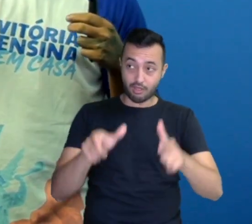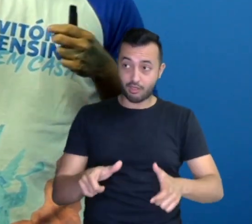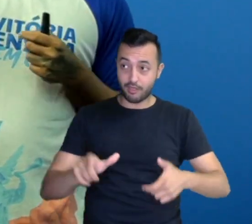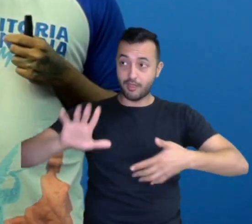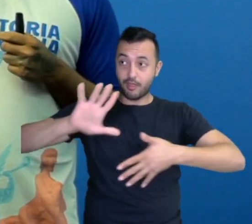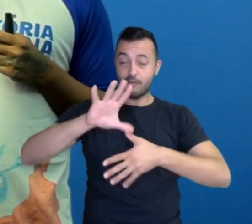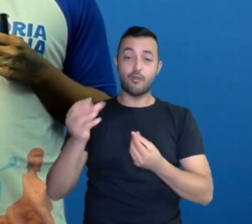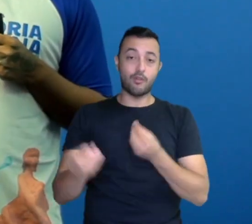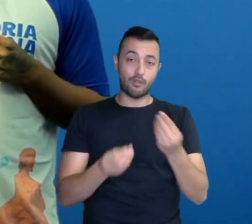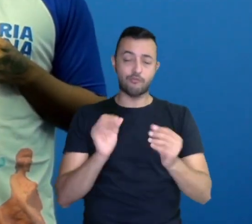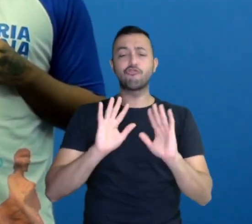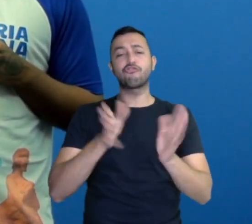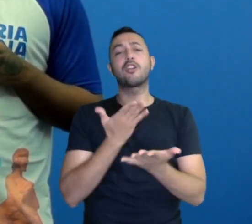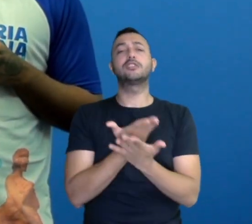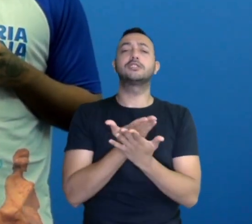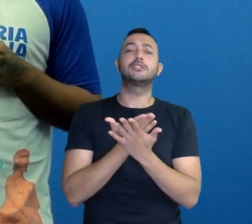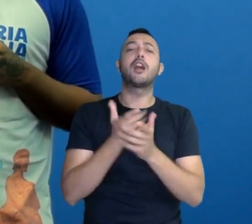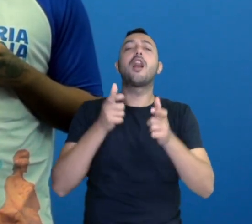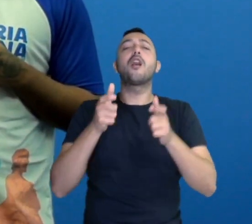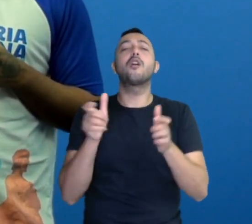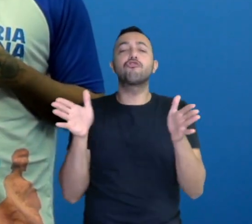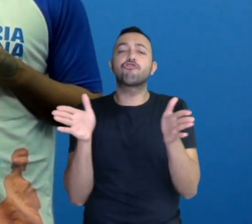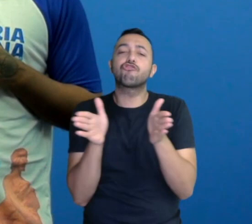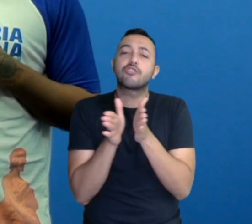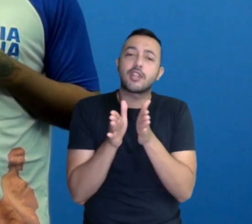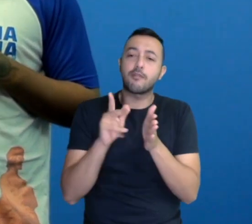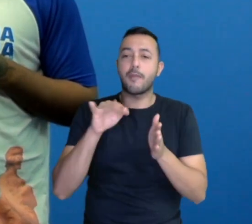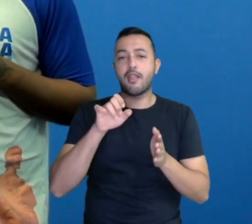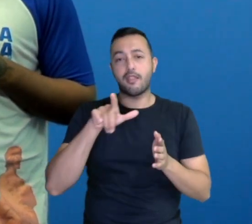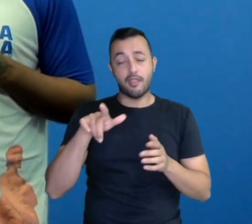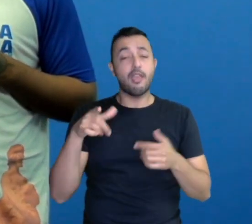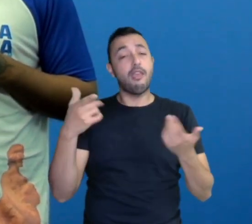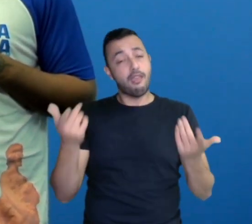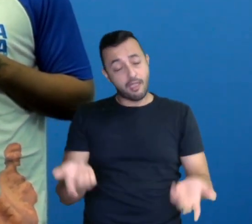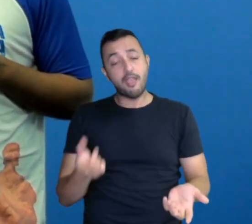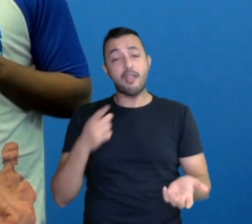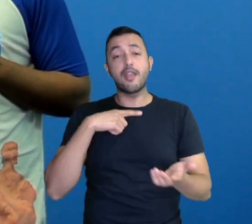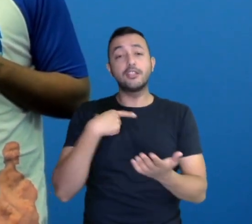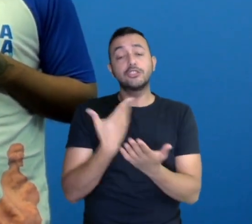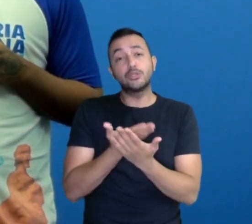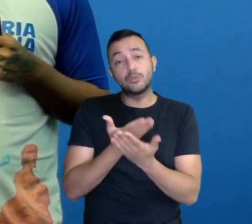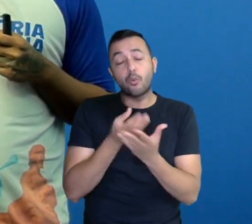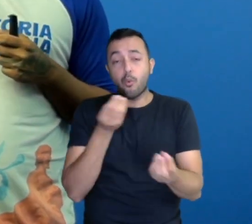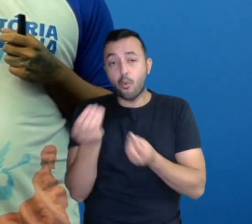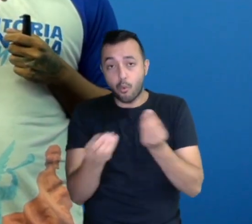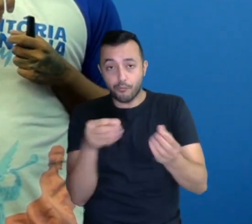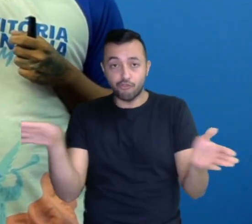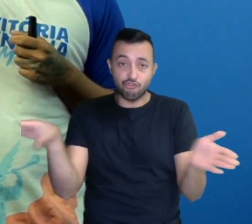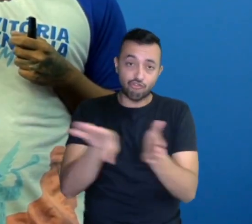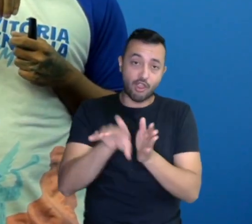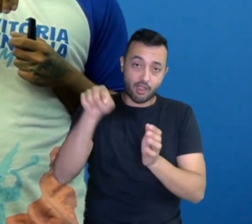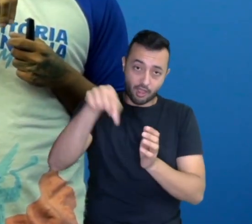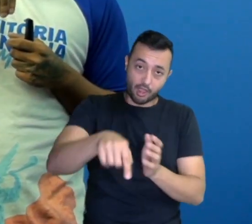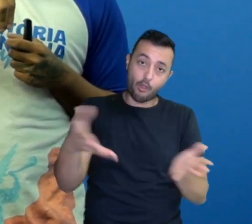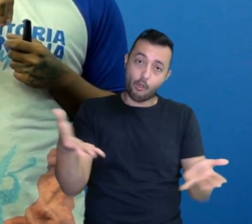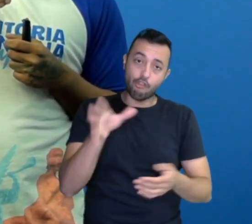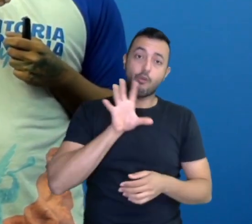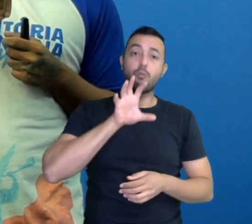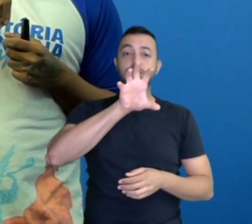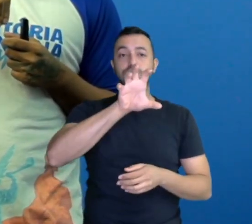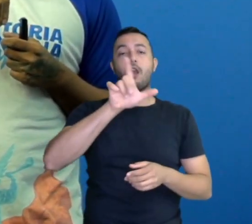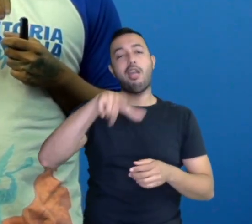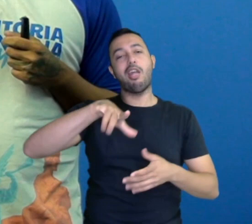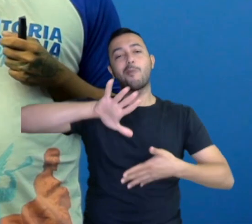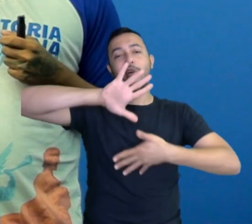estudou sobre a teoria do Estreito de Bering, que é uma das teorias que explica a chegada desses seres humanos aqui no continente que hoje conhecemos